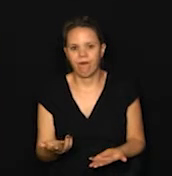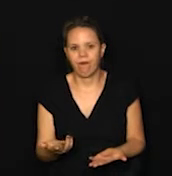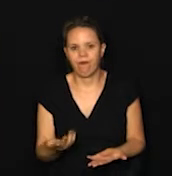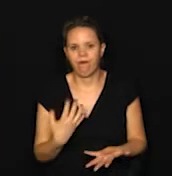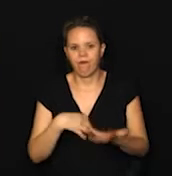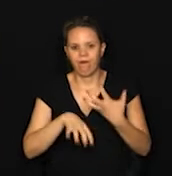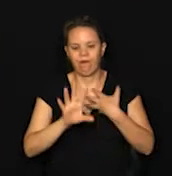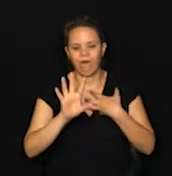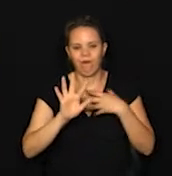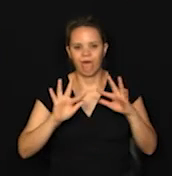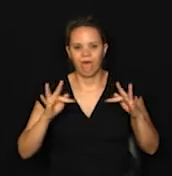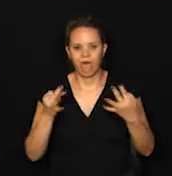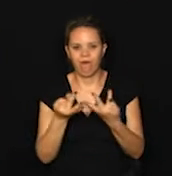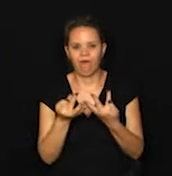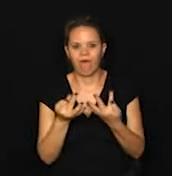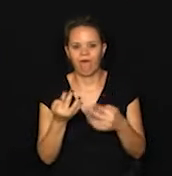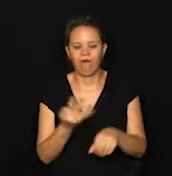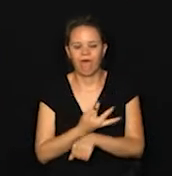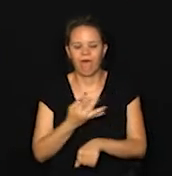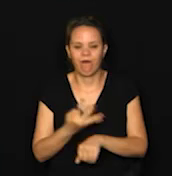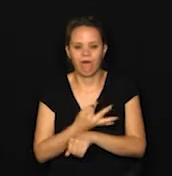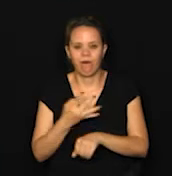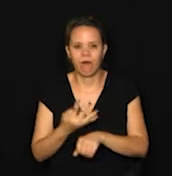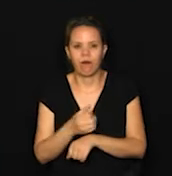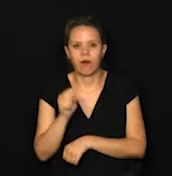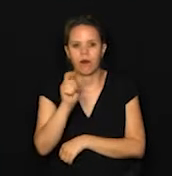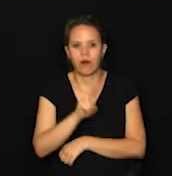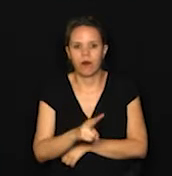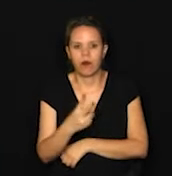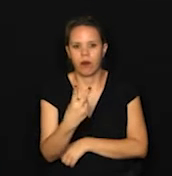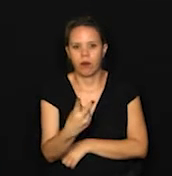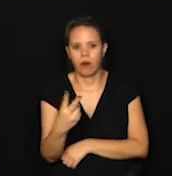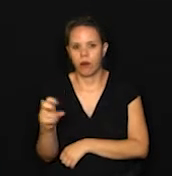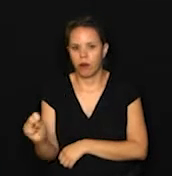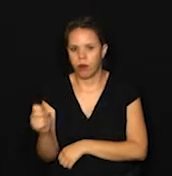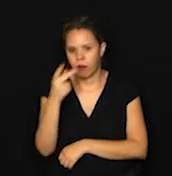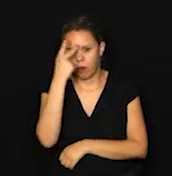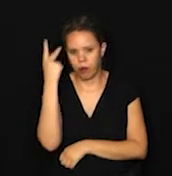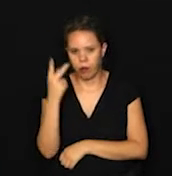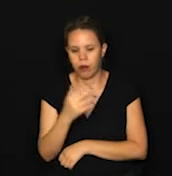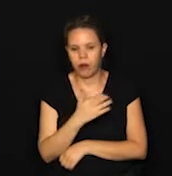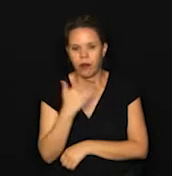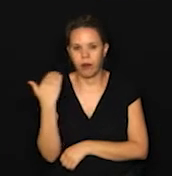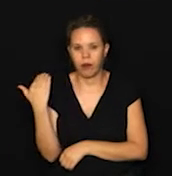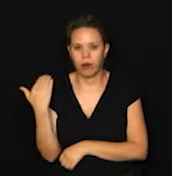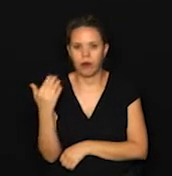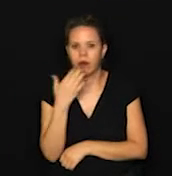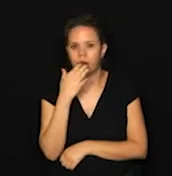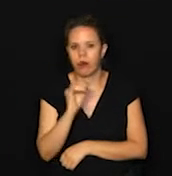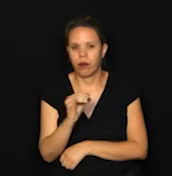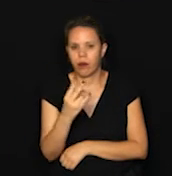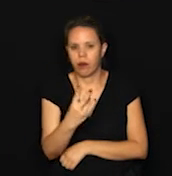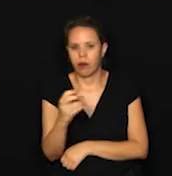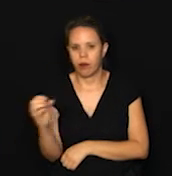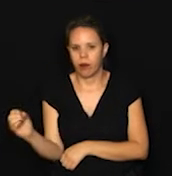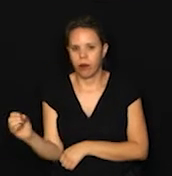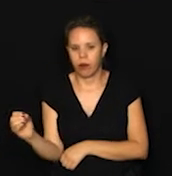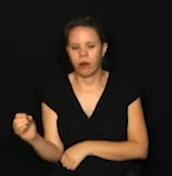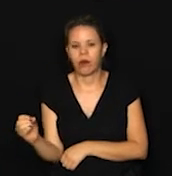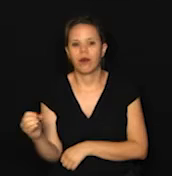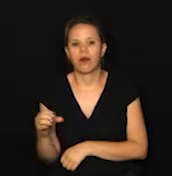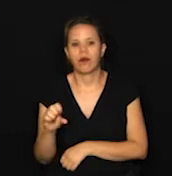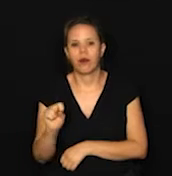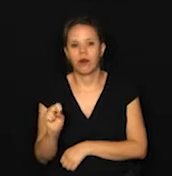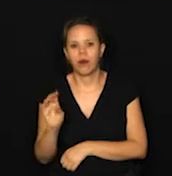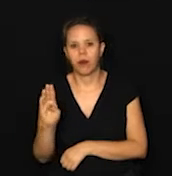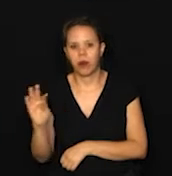pesar aí as famílias enlutadas, né? Sumaré, 228 mortes, Indaiatuba, 200, Santa